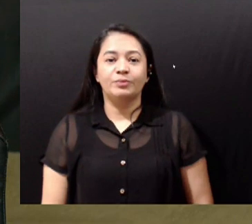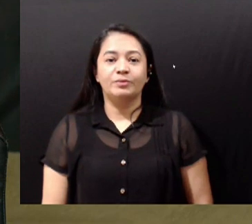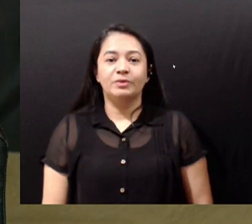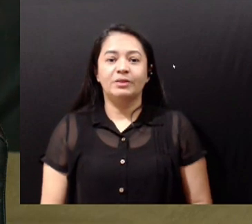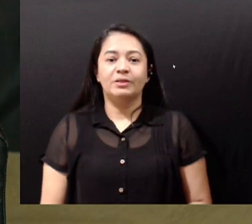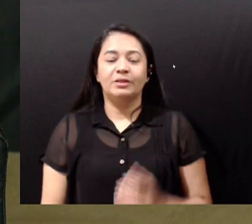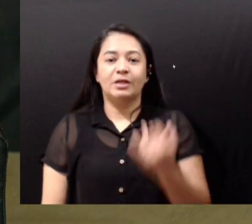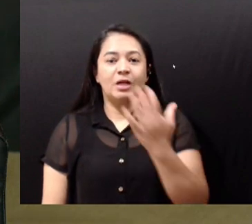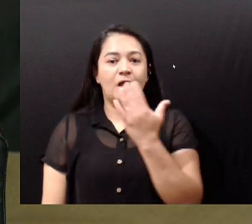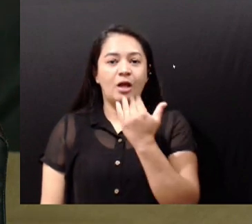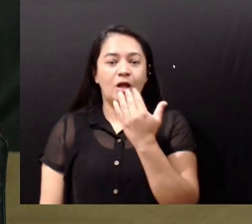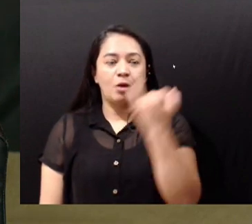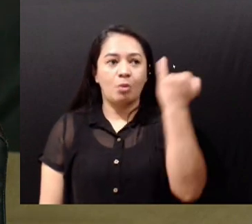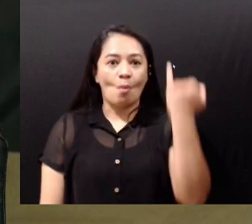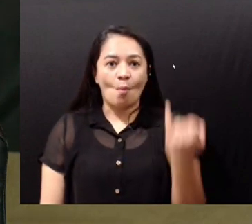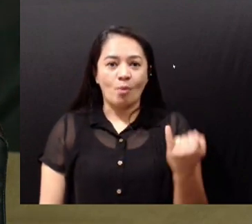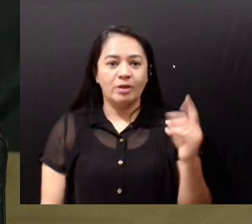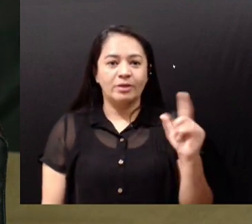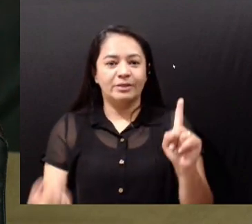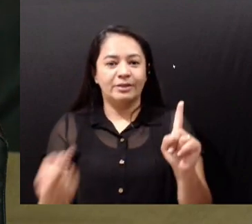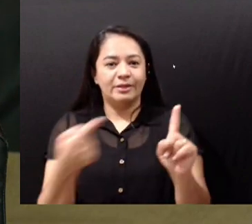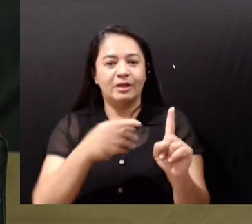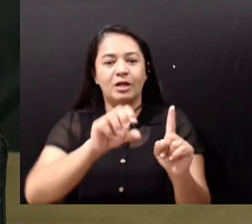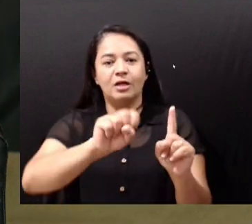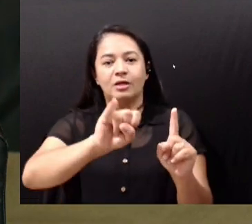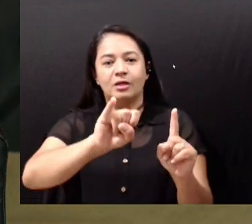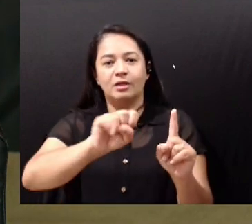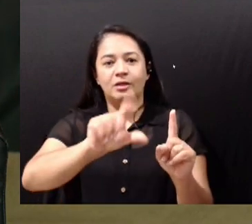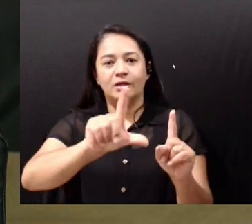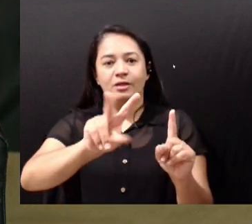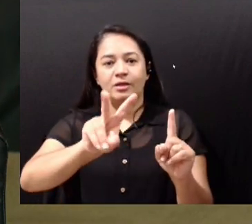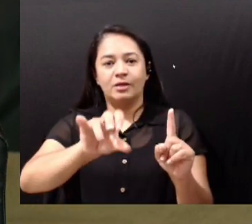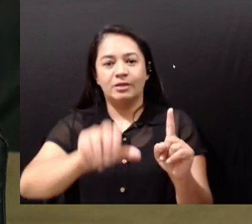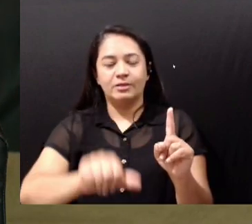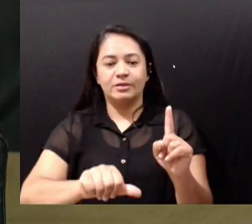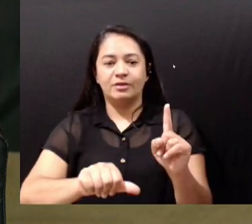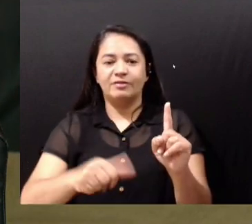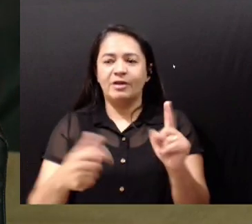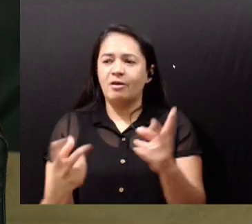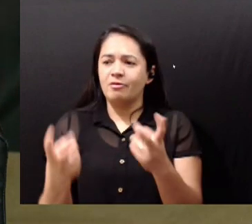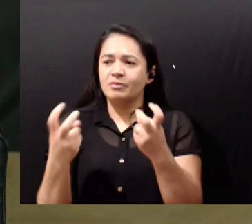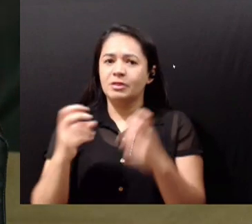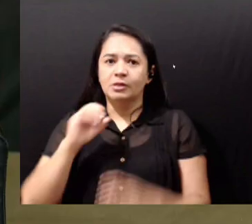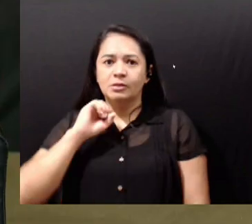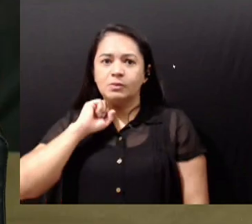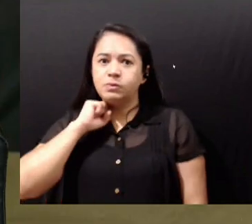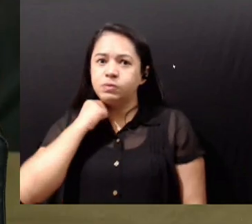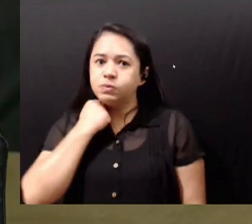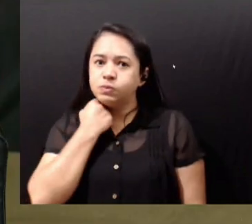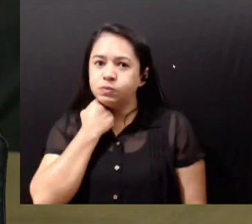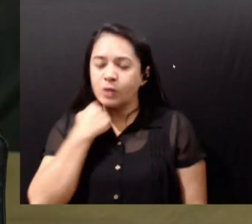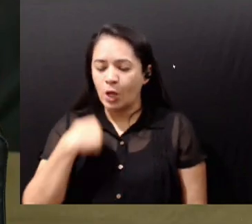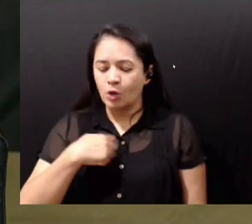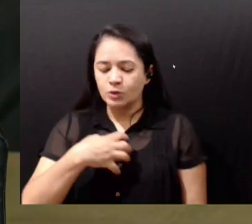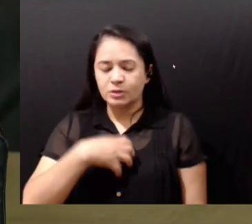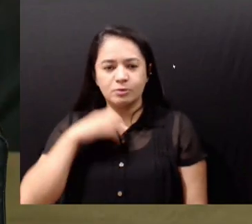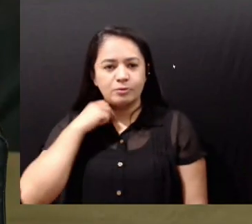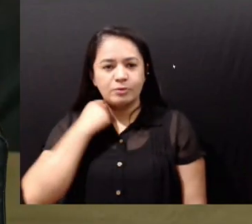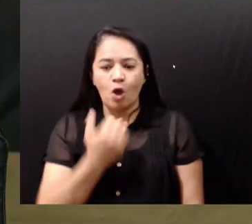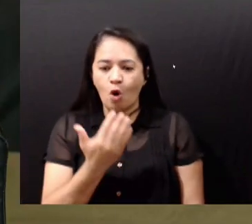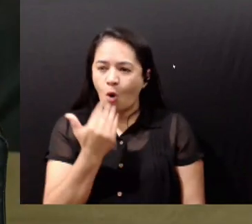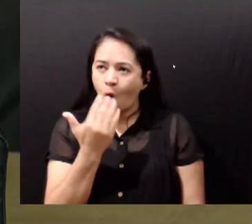A Silvia Antunes, do Taquaral. Percebo que quando fico estressada, como muito mais do que